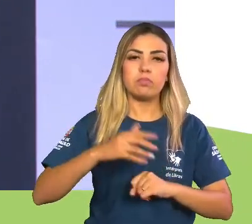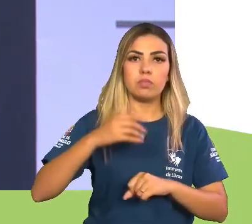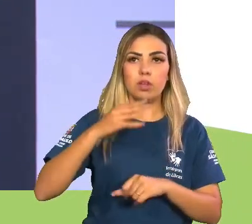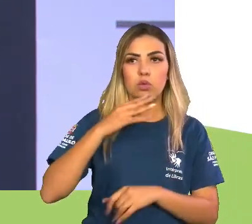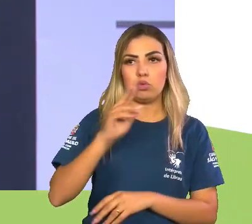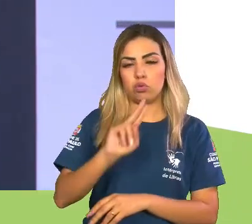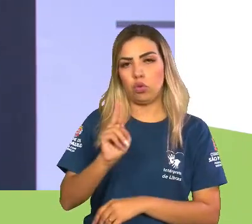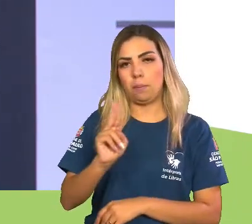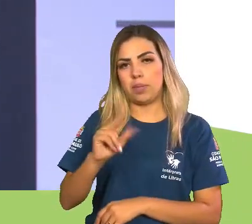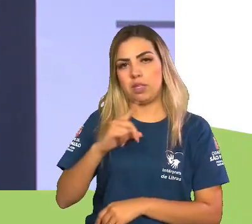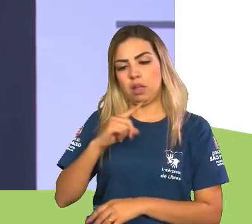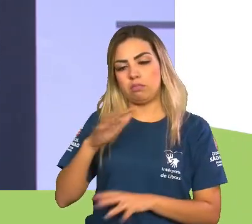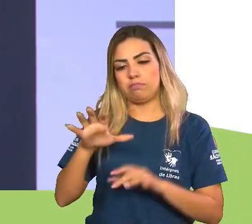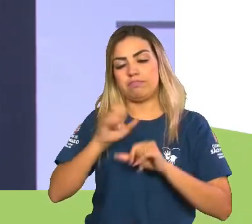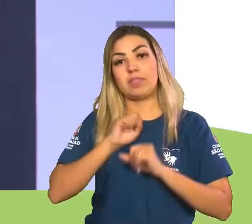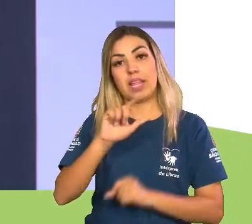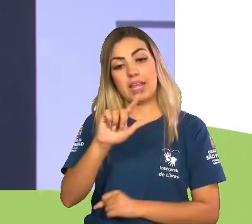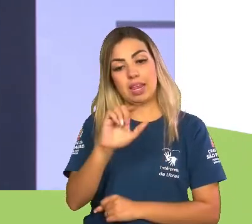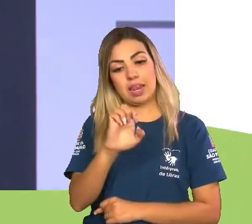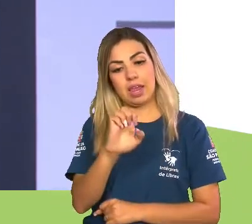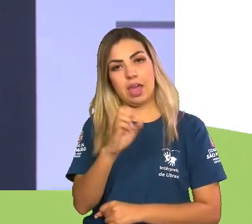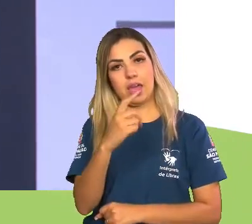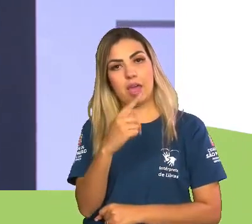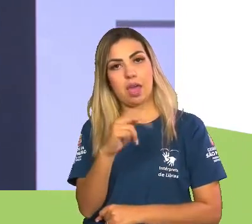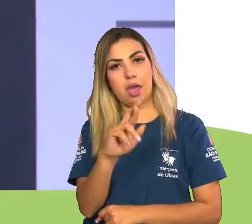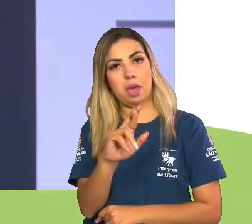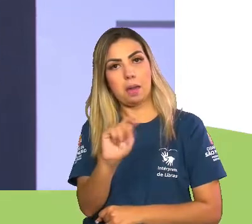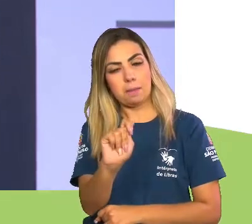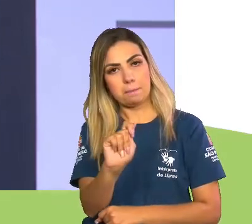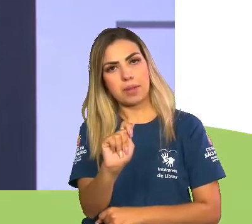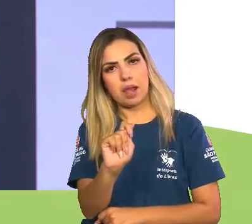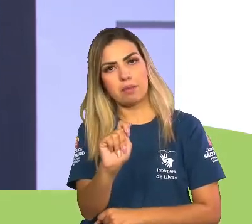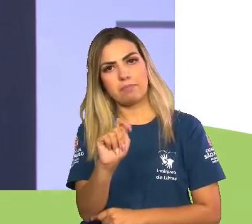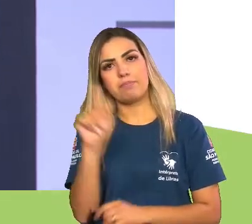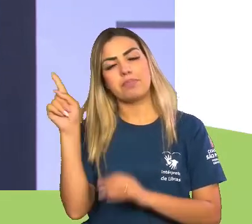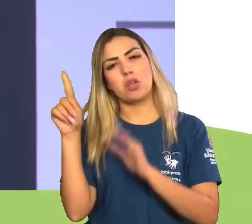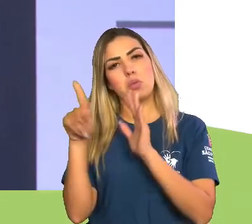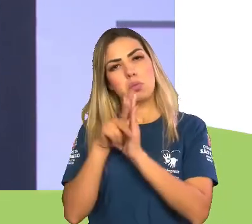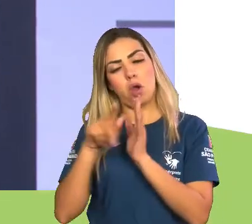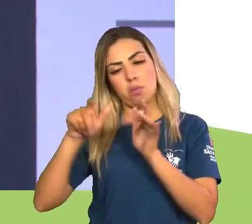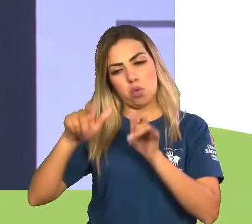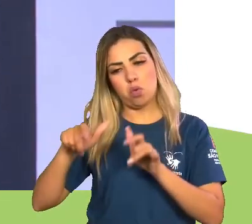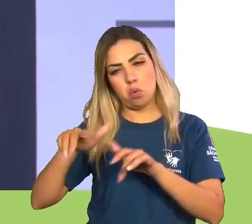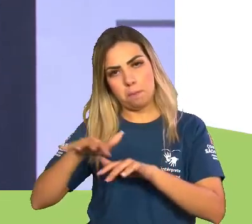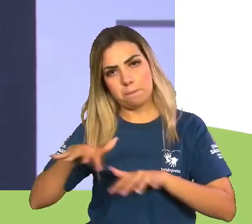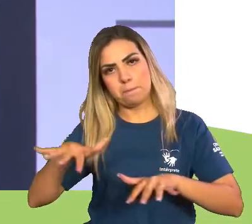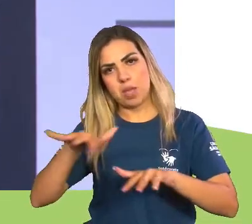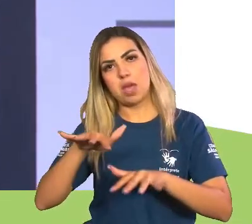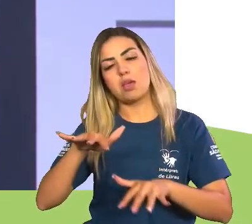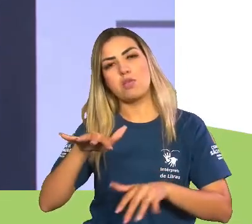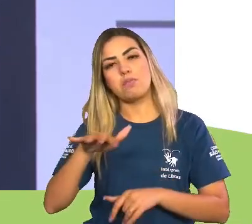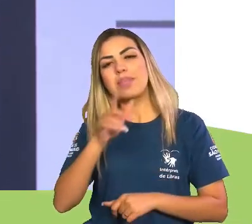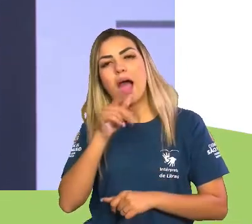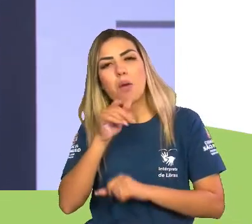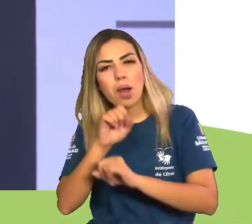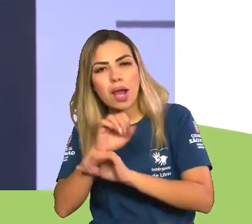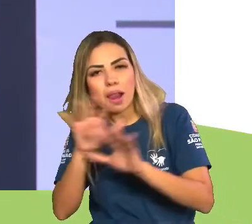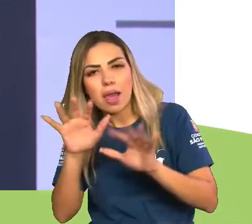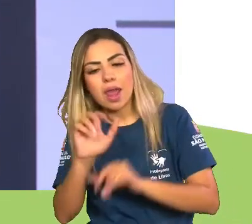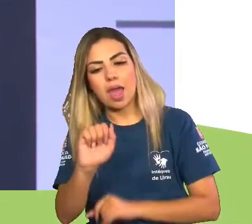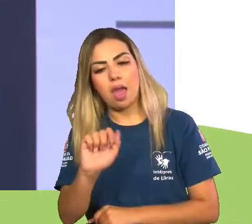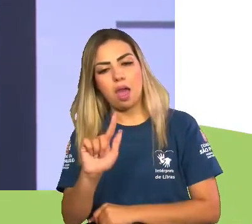lepra, no leprosário de Águas Claras, onde eu me manifestava enquanto